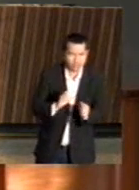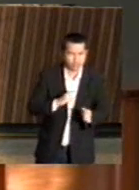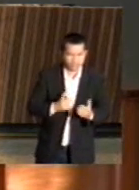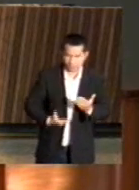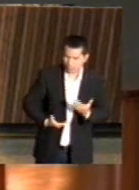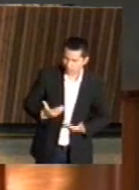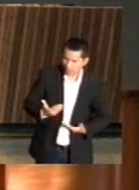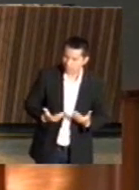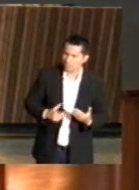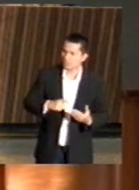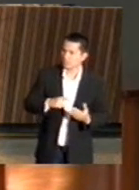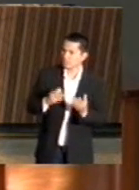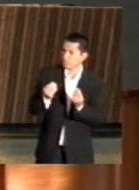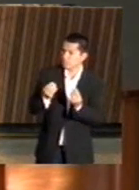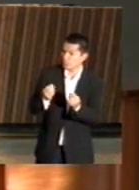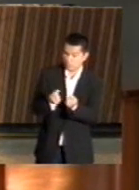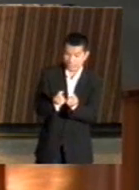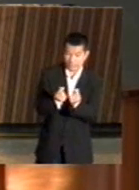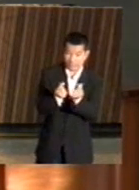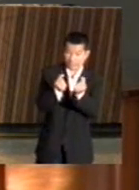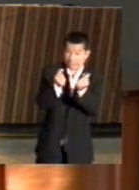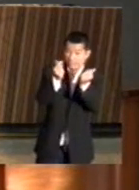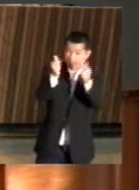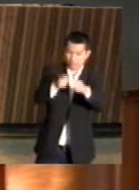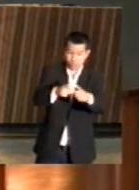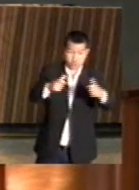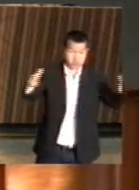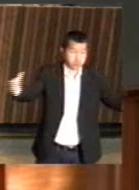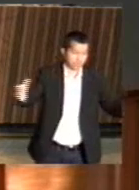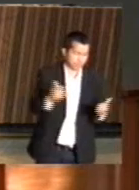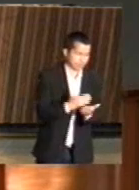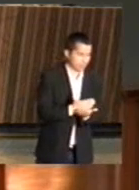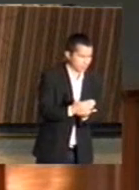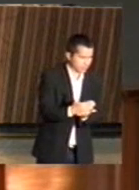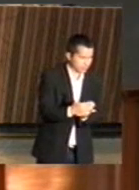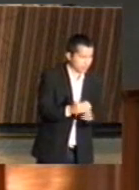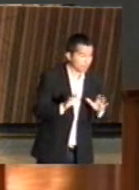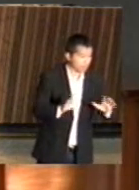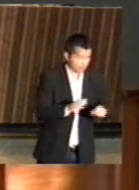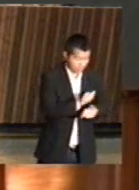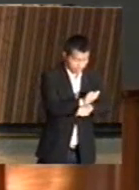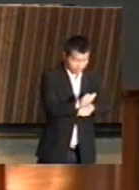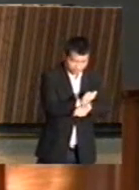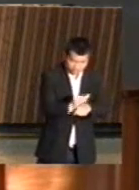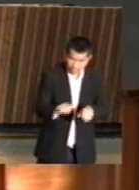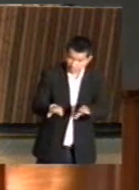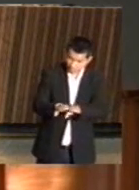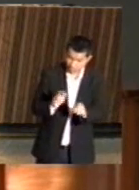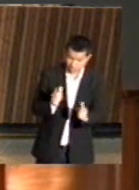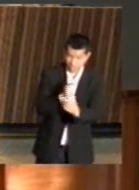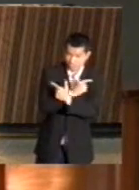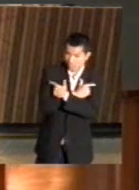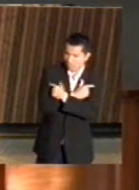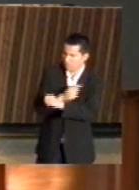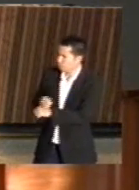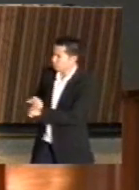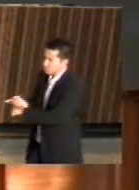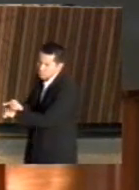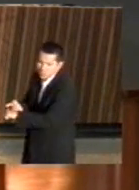meio deles. E eles continuavam a procurar pastos naquelas terras que não são tão